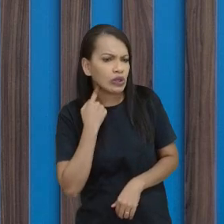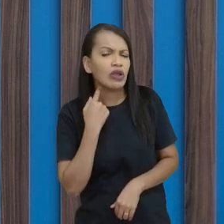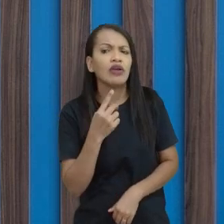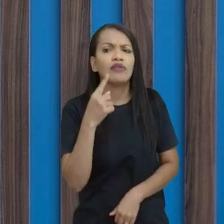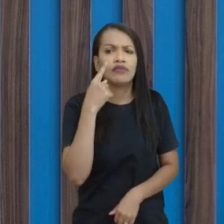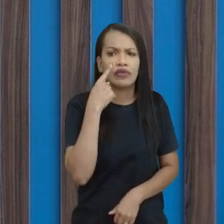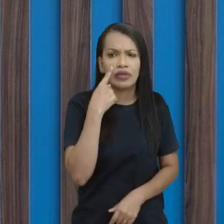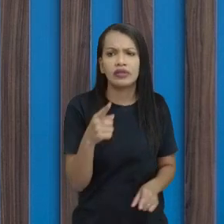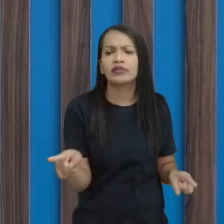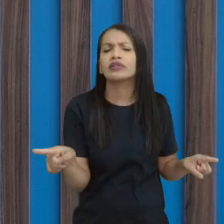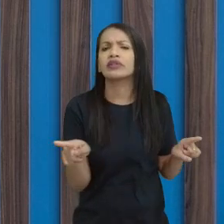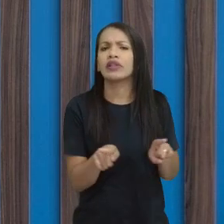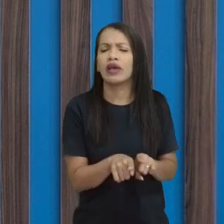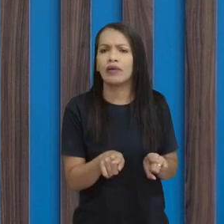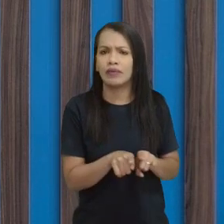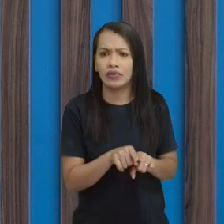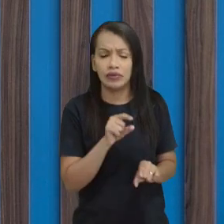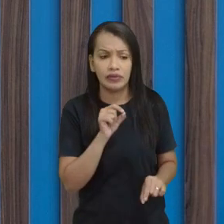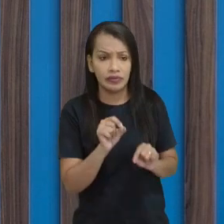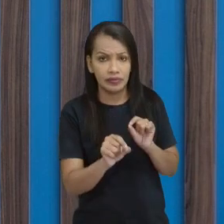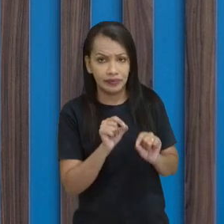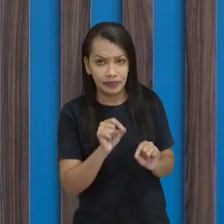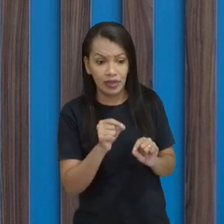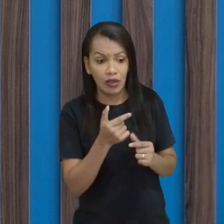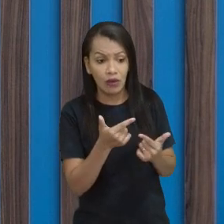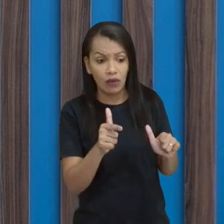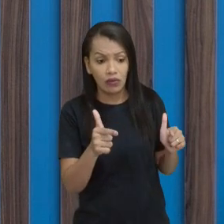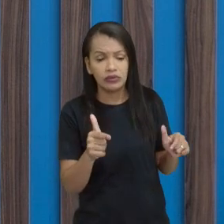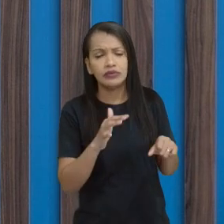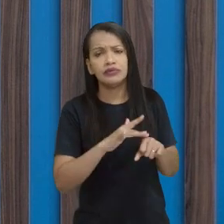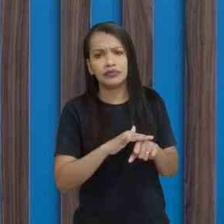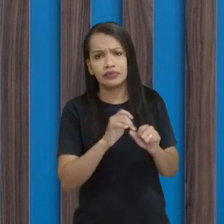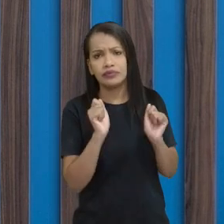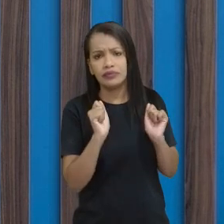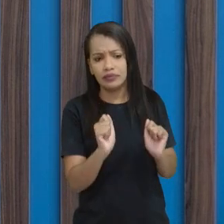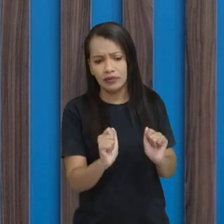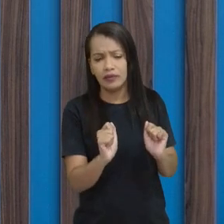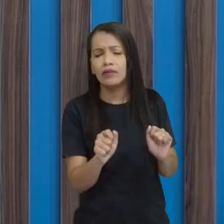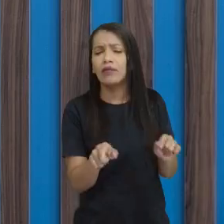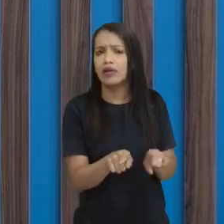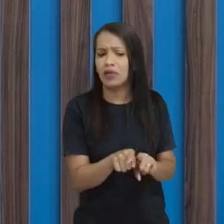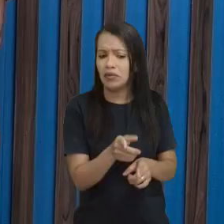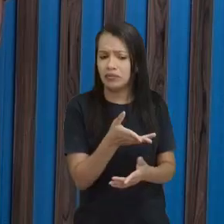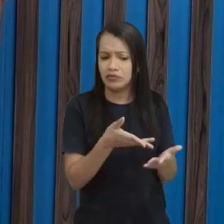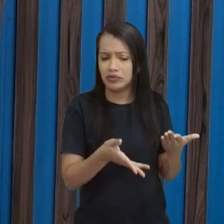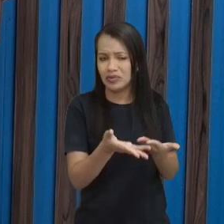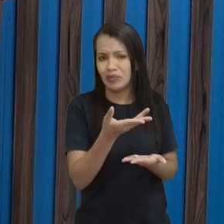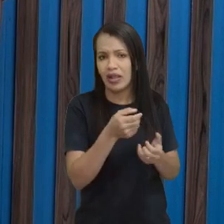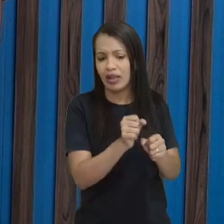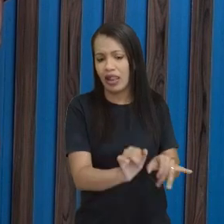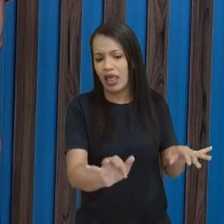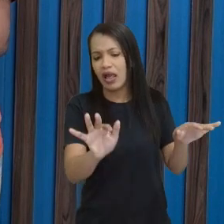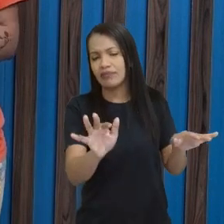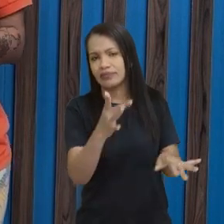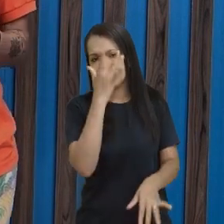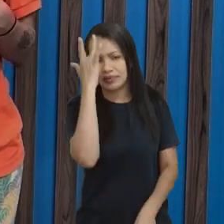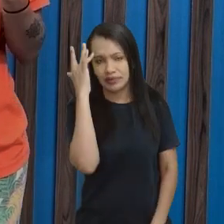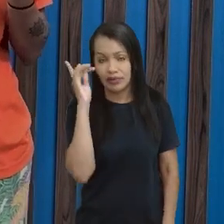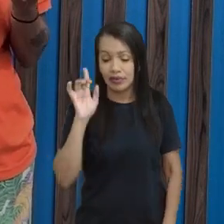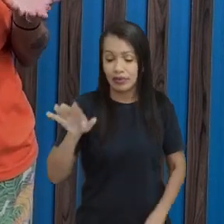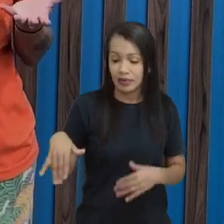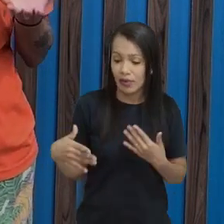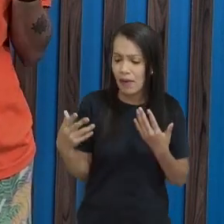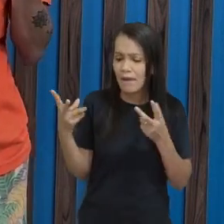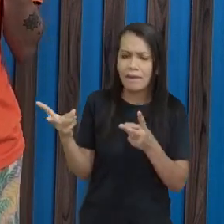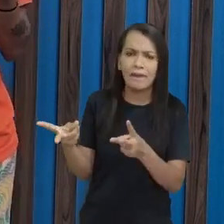vê também a questão de outras doenças que ele pode estar transmitindo também. Exatamente, né? A gente percebe